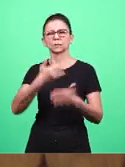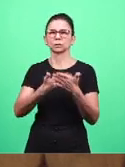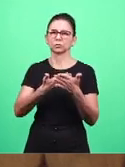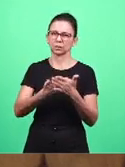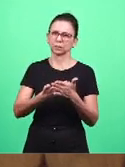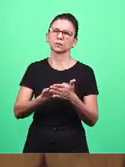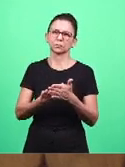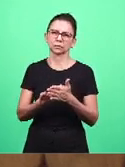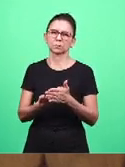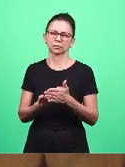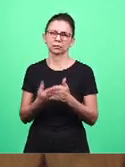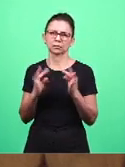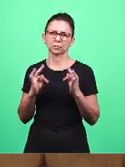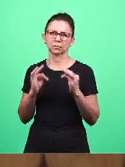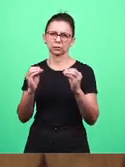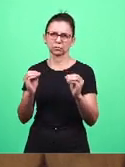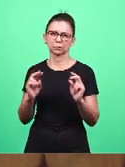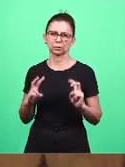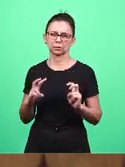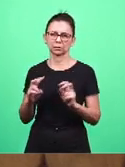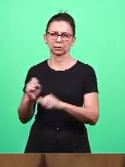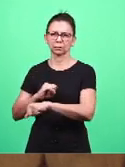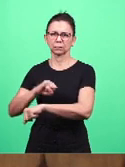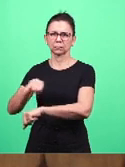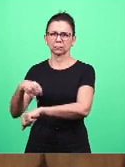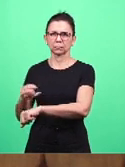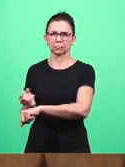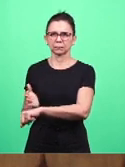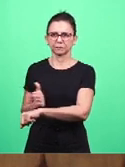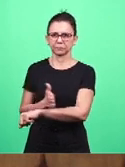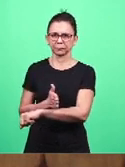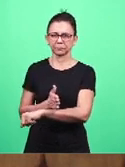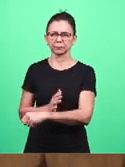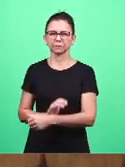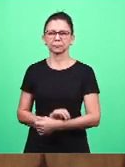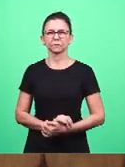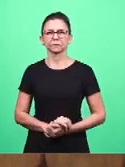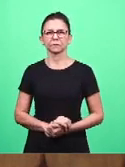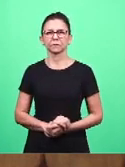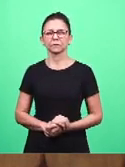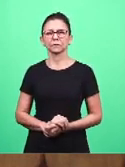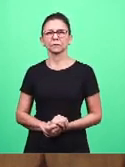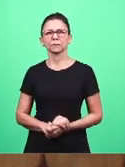o momento profético que nós estamos vivendo nesse tempo.